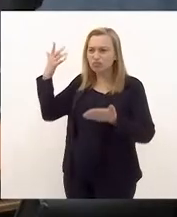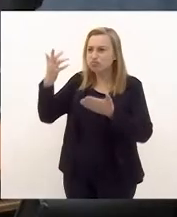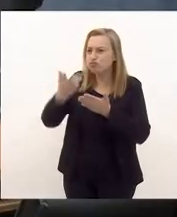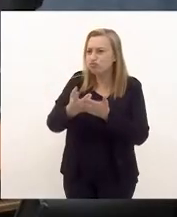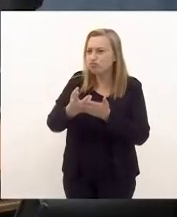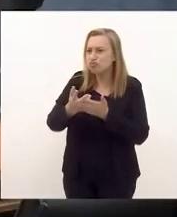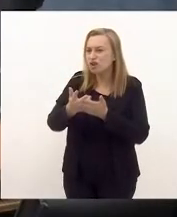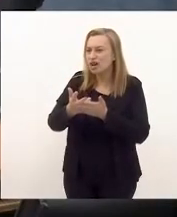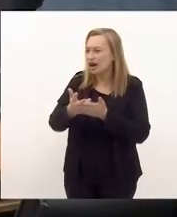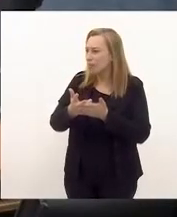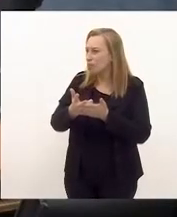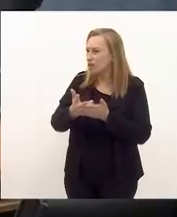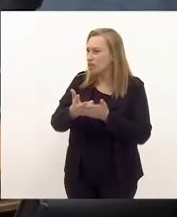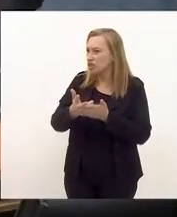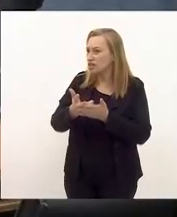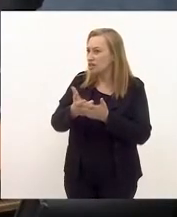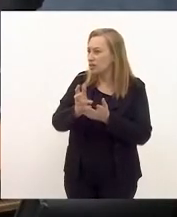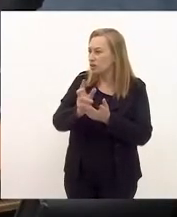né?